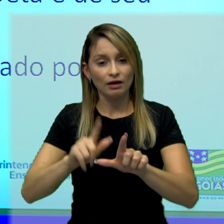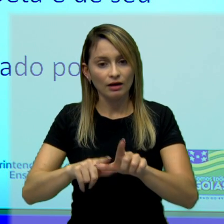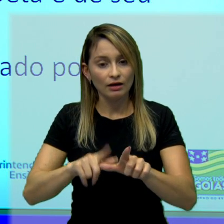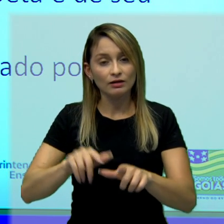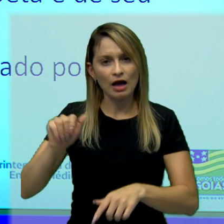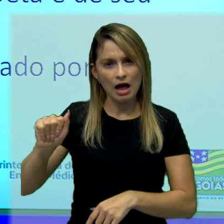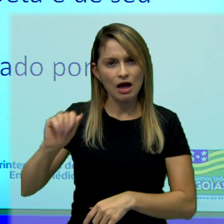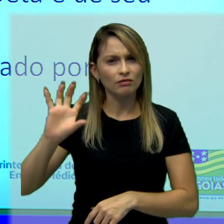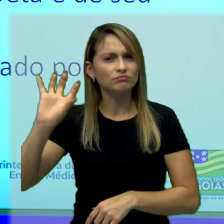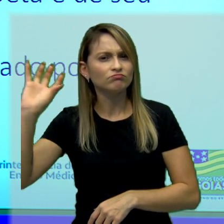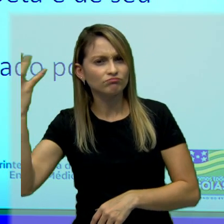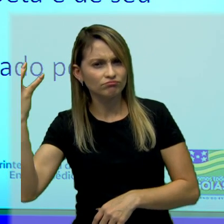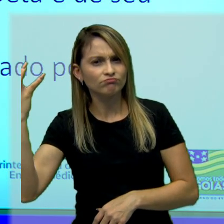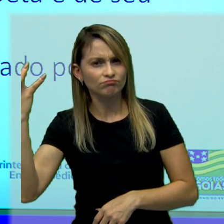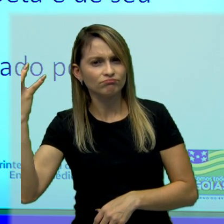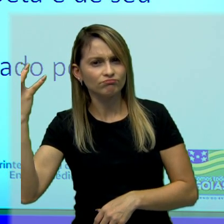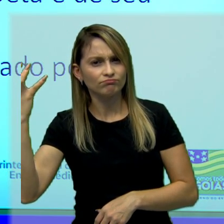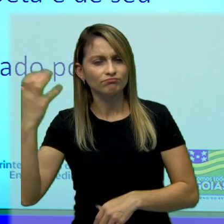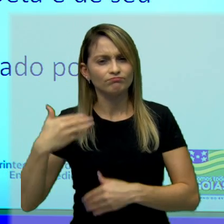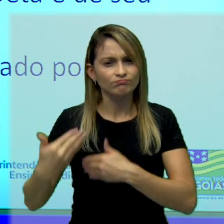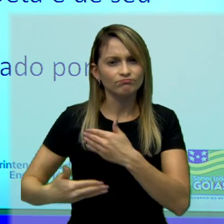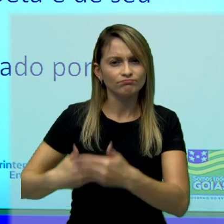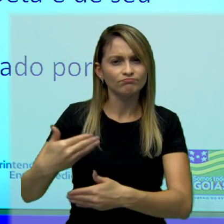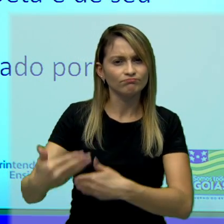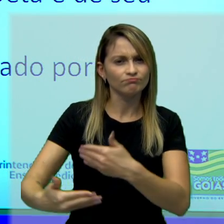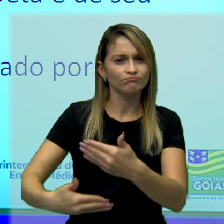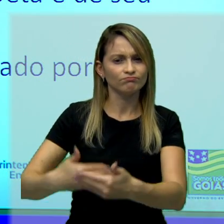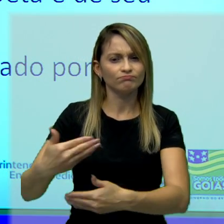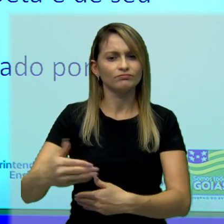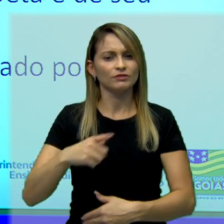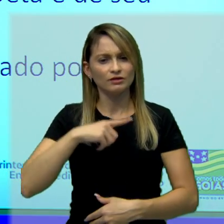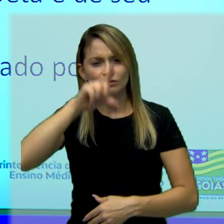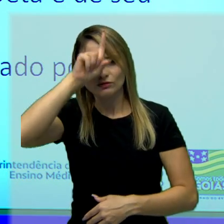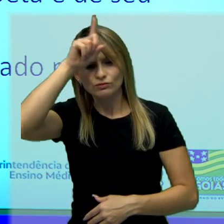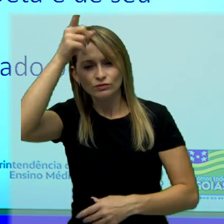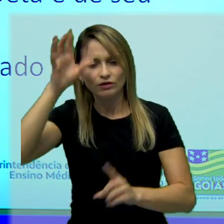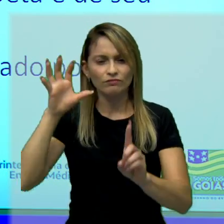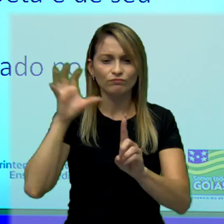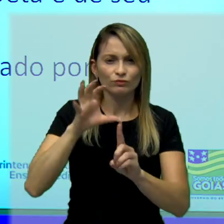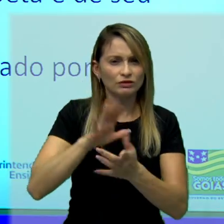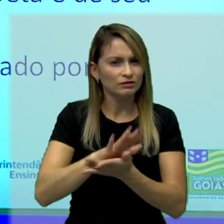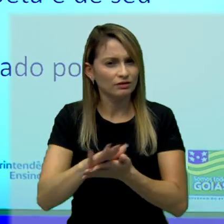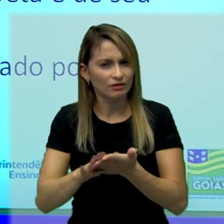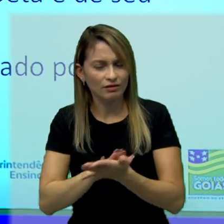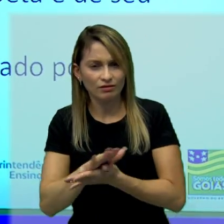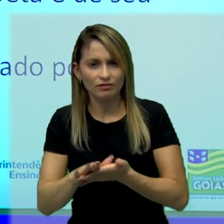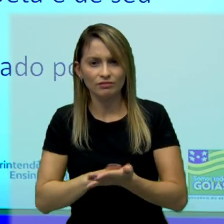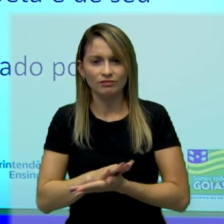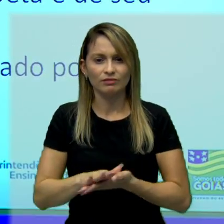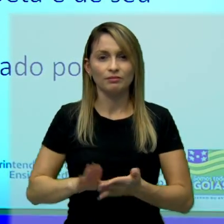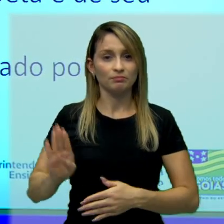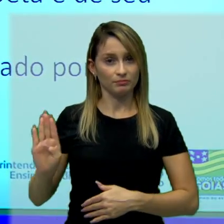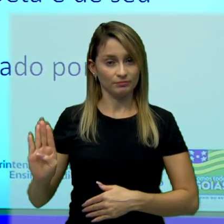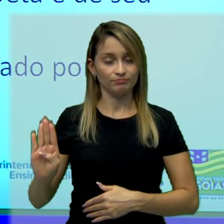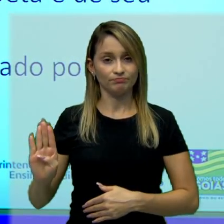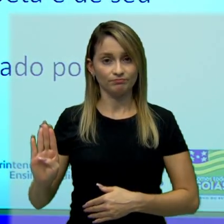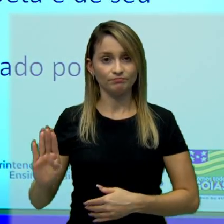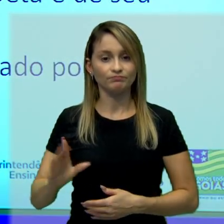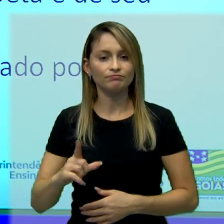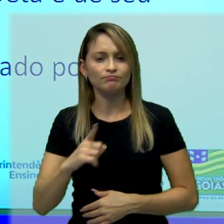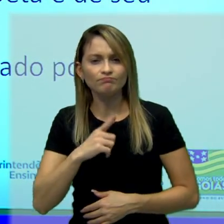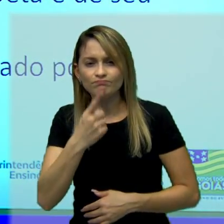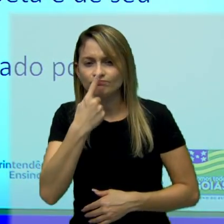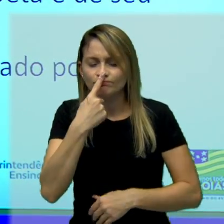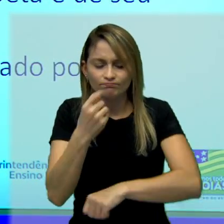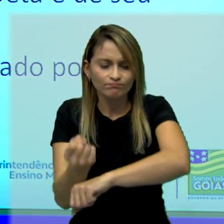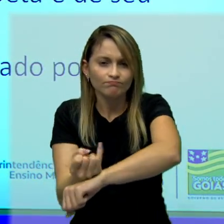A. Acontece de maneira progressiva, natural e pouco intencional. Decorre